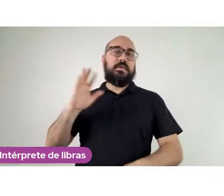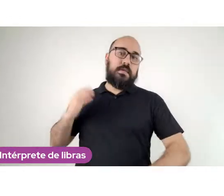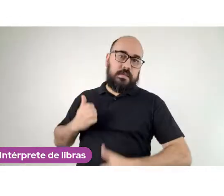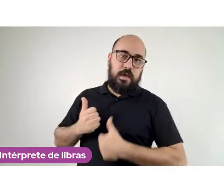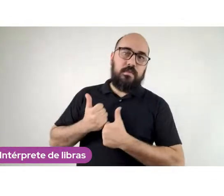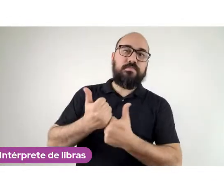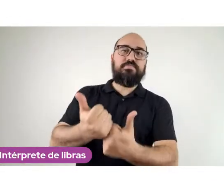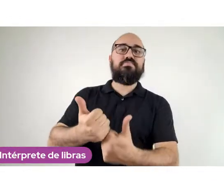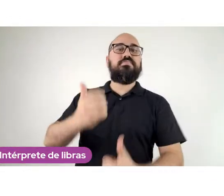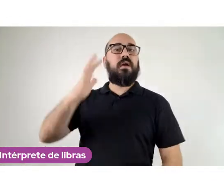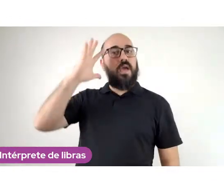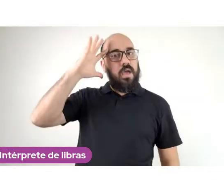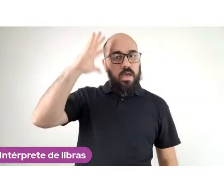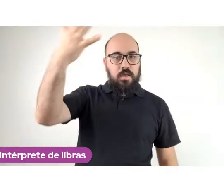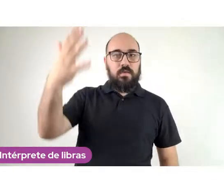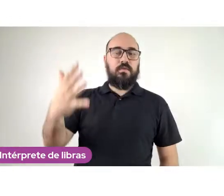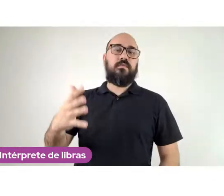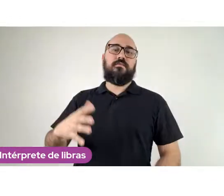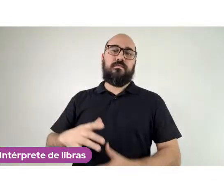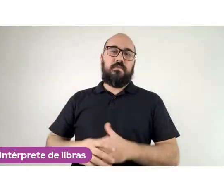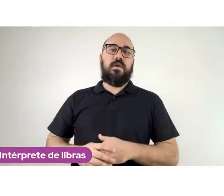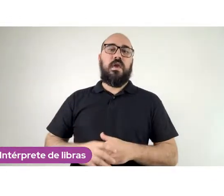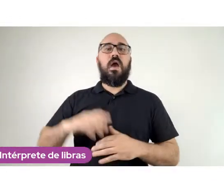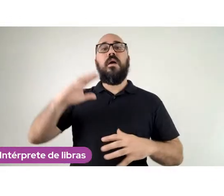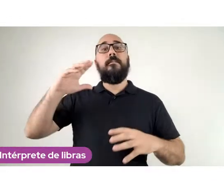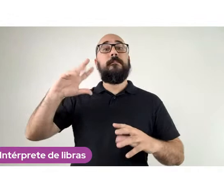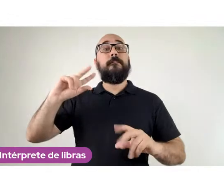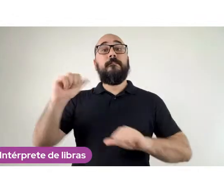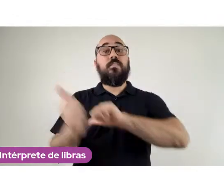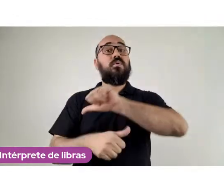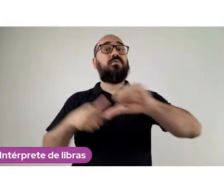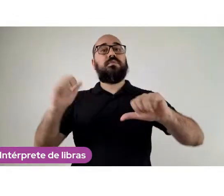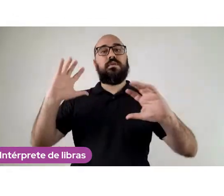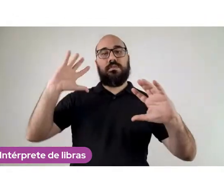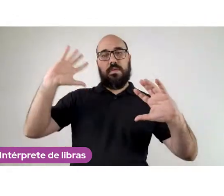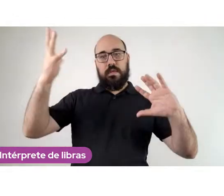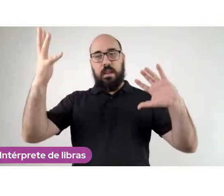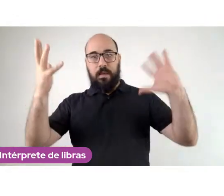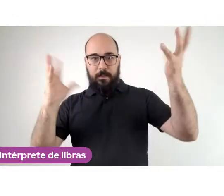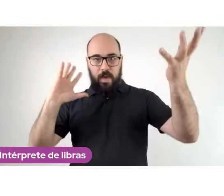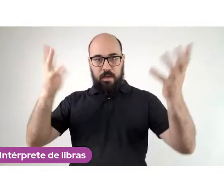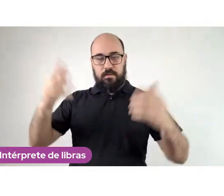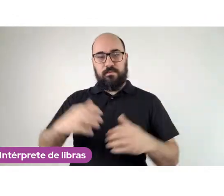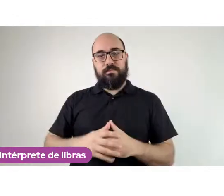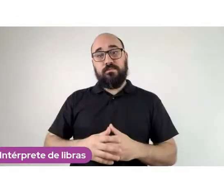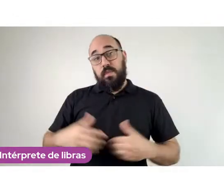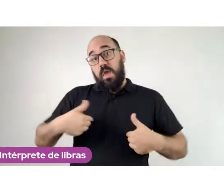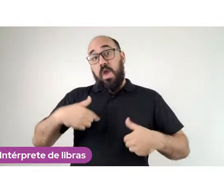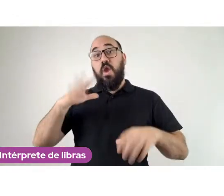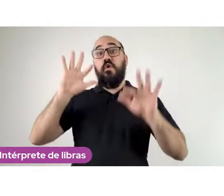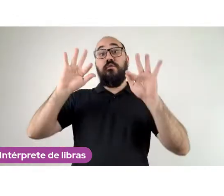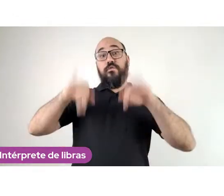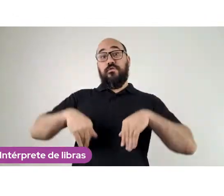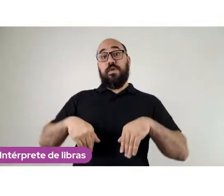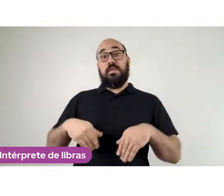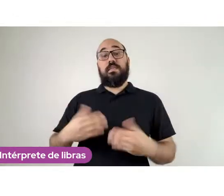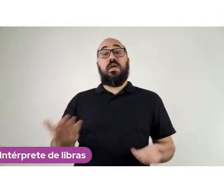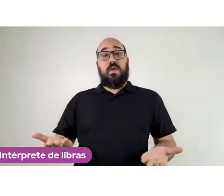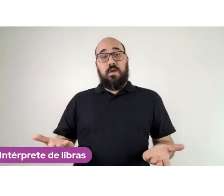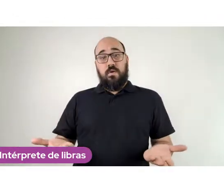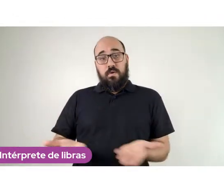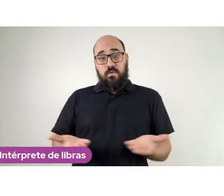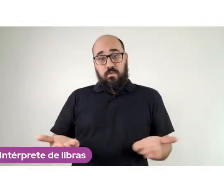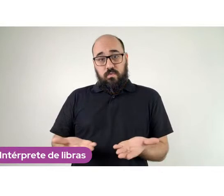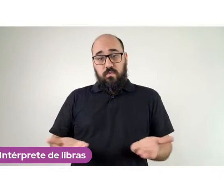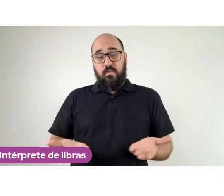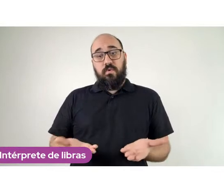as ações para combater a mudança climática. Eu vou parar por aqui e depois a gente continua com com